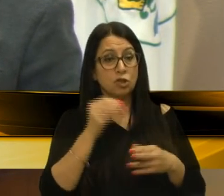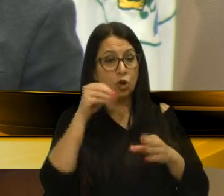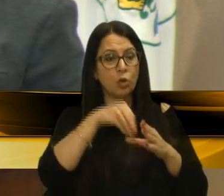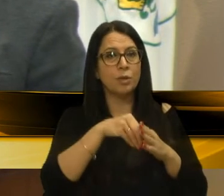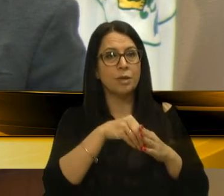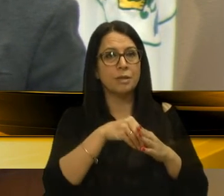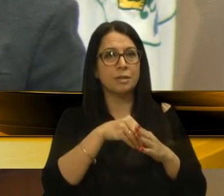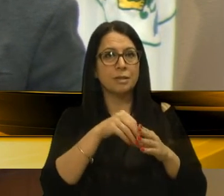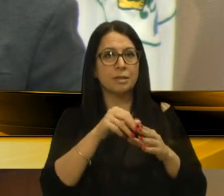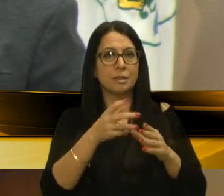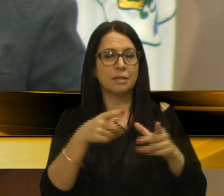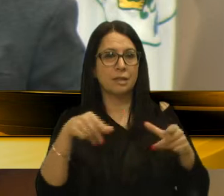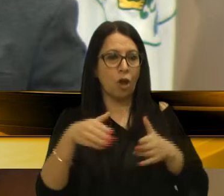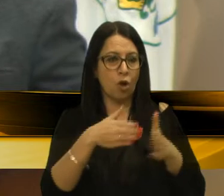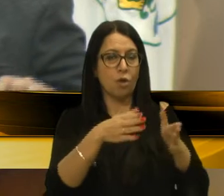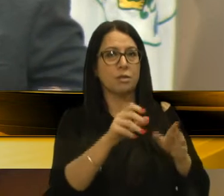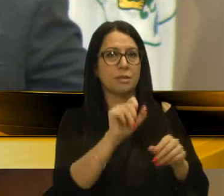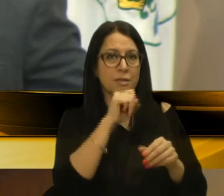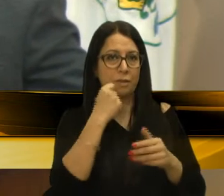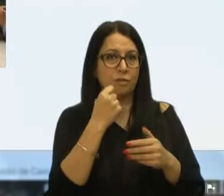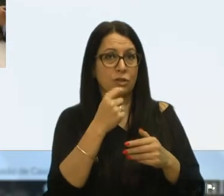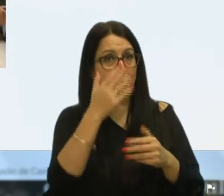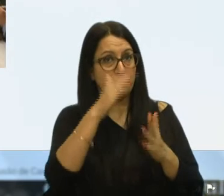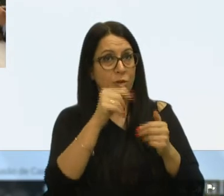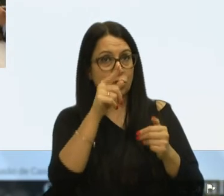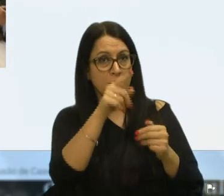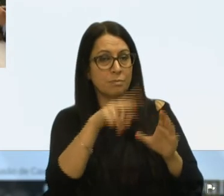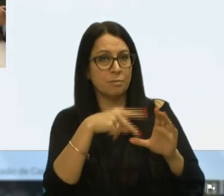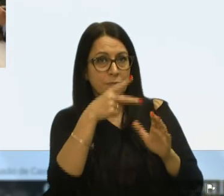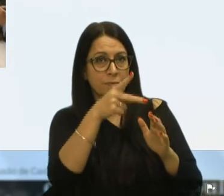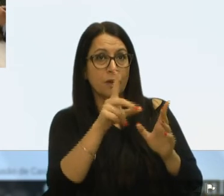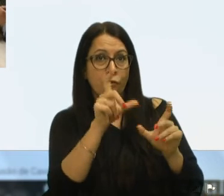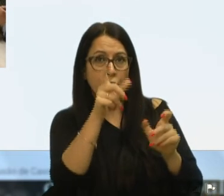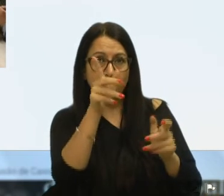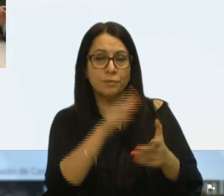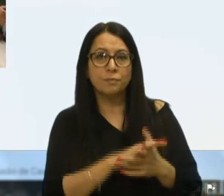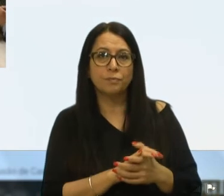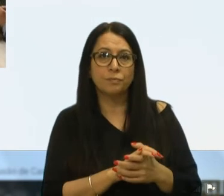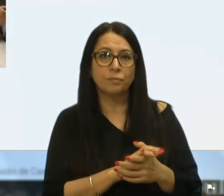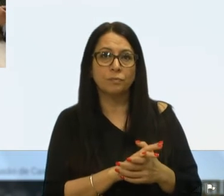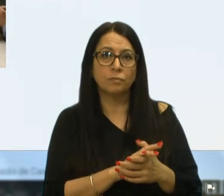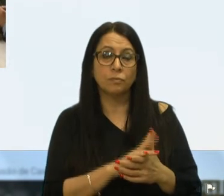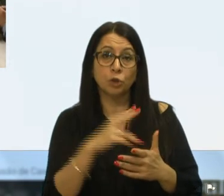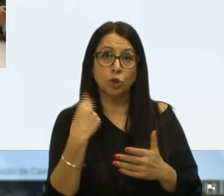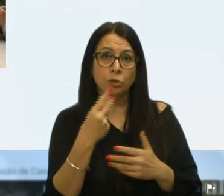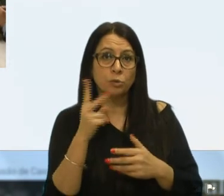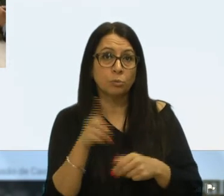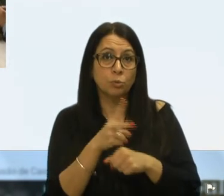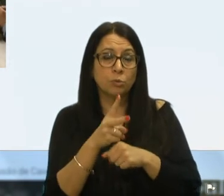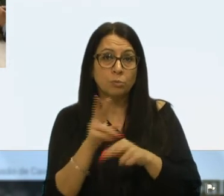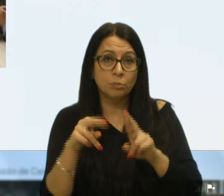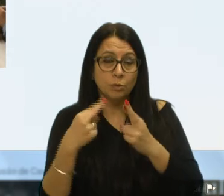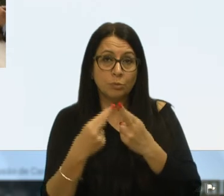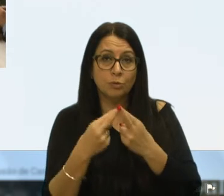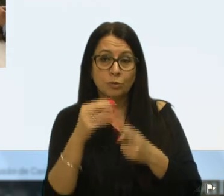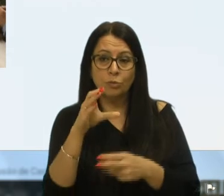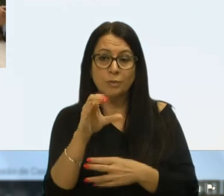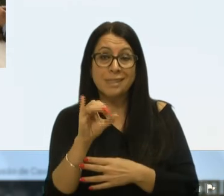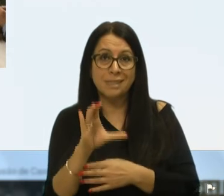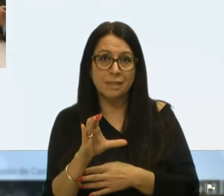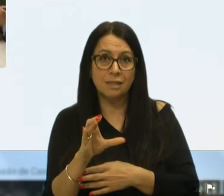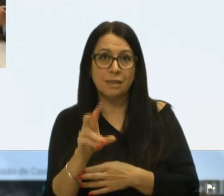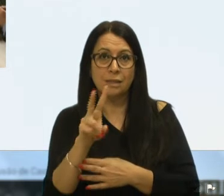cervejeiro tem poder pedir pra tv câmara colocar uma foto onde nós buscamos uma reunião com a sic e ainda em